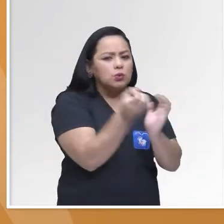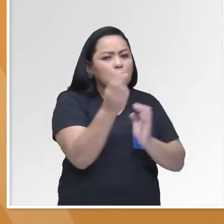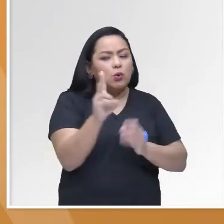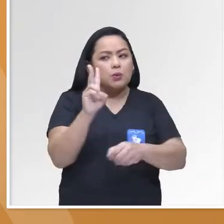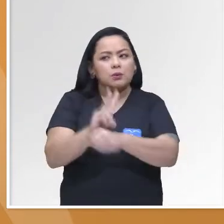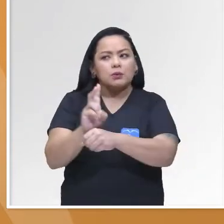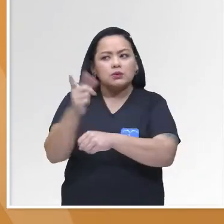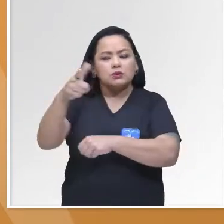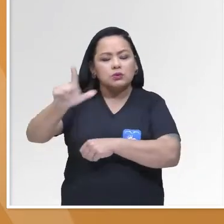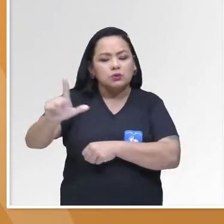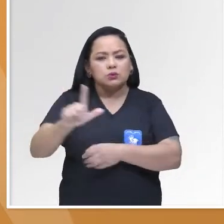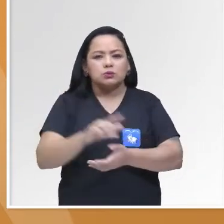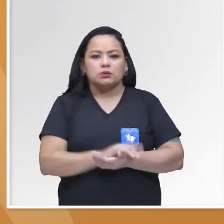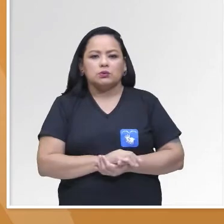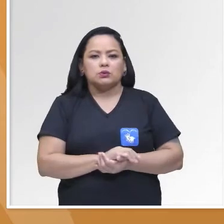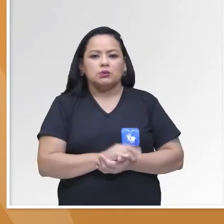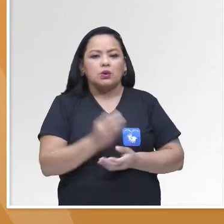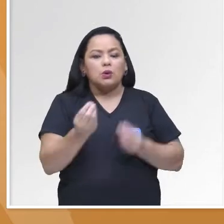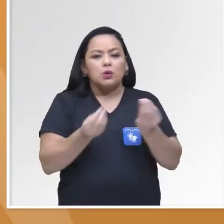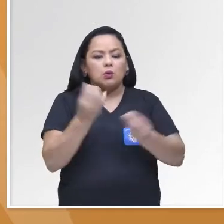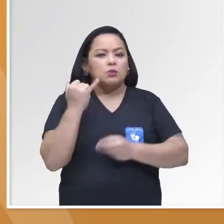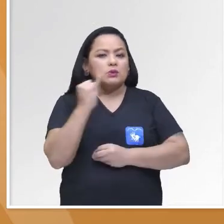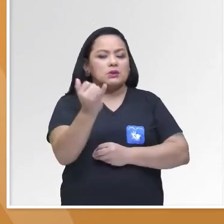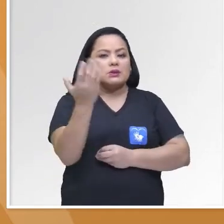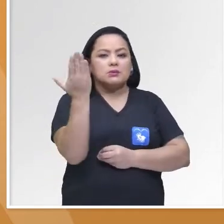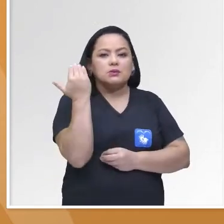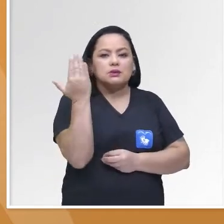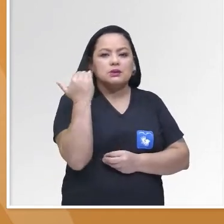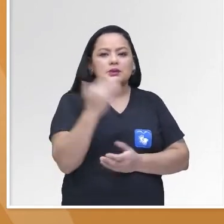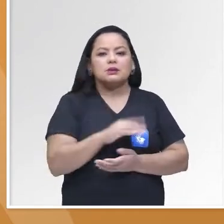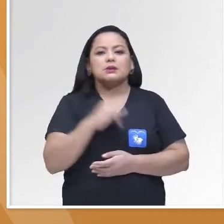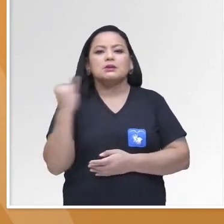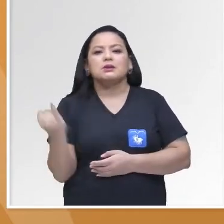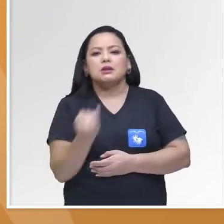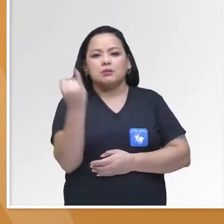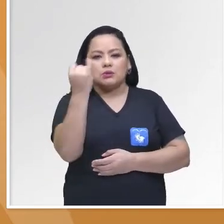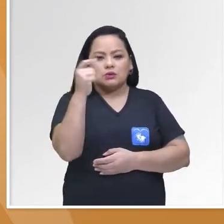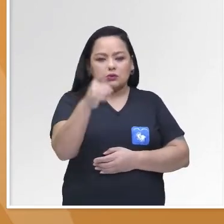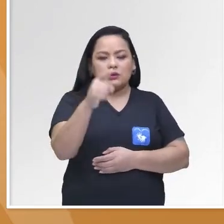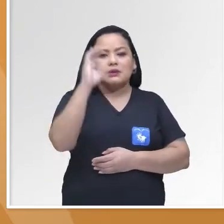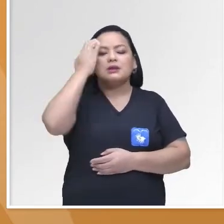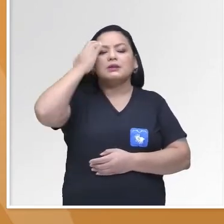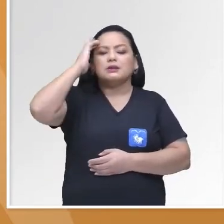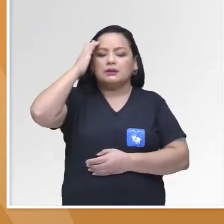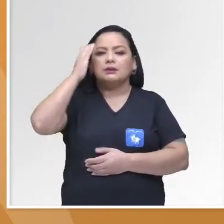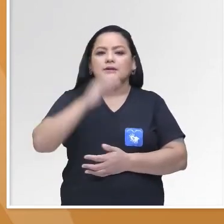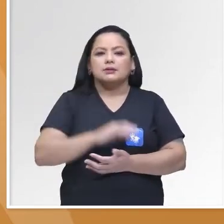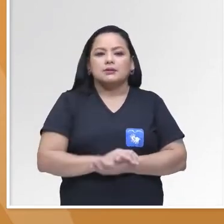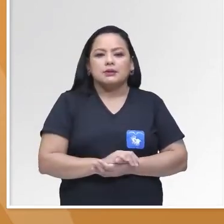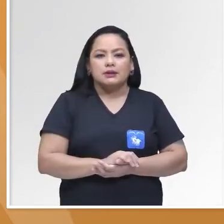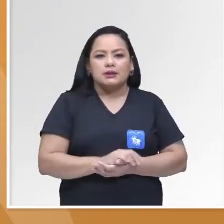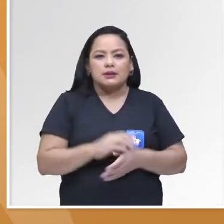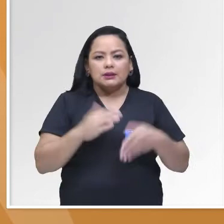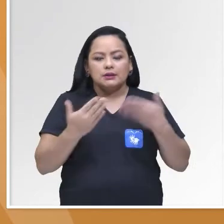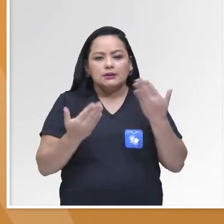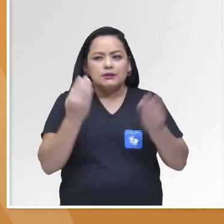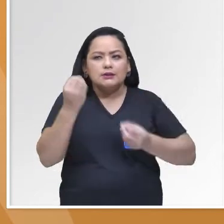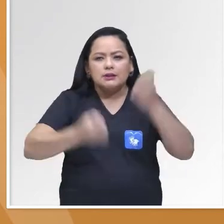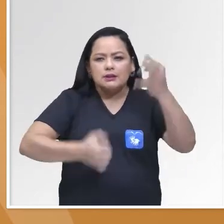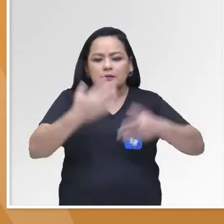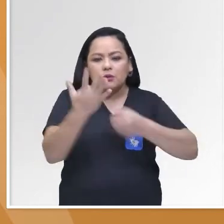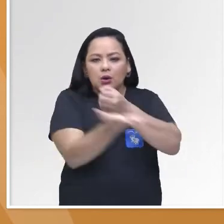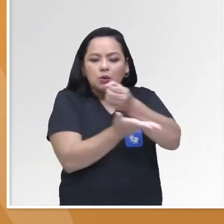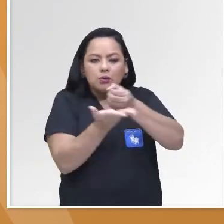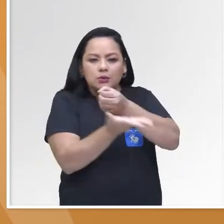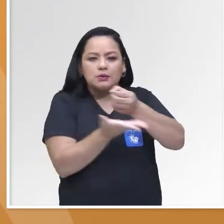proteger outros. Como dissemos agora há pouco, e é importante que você entenda isso que está